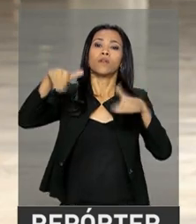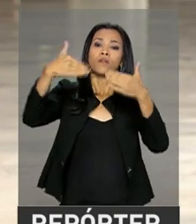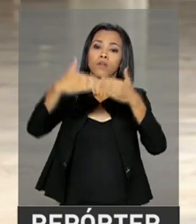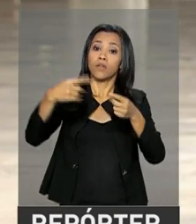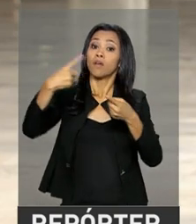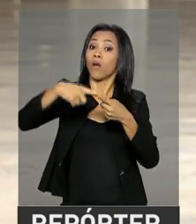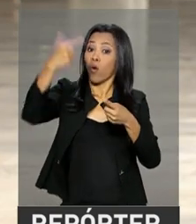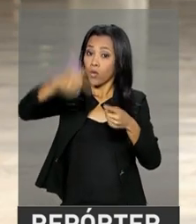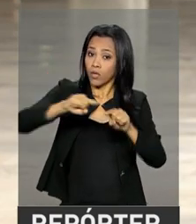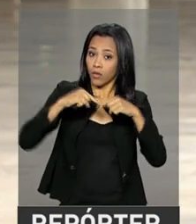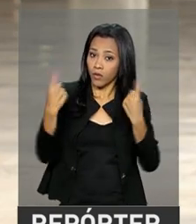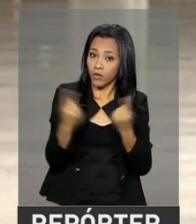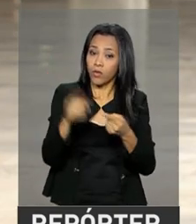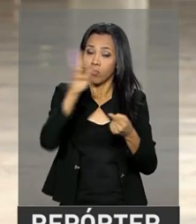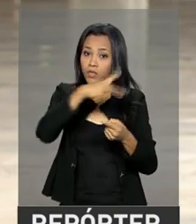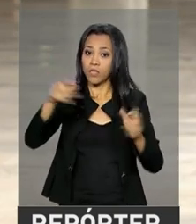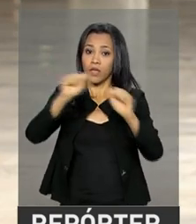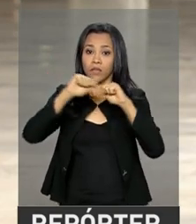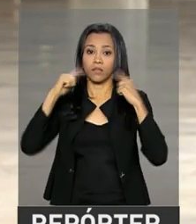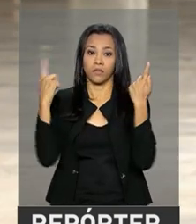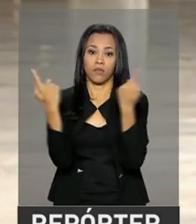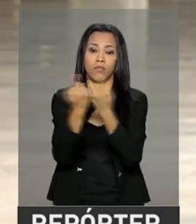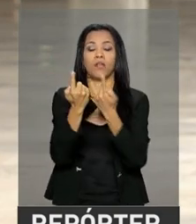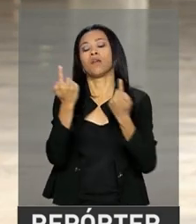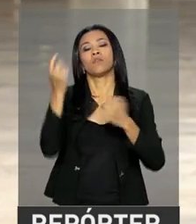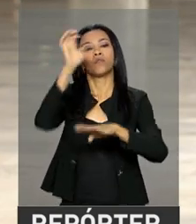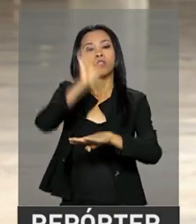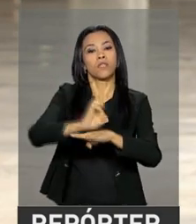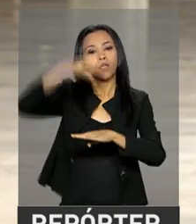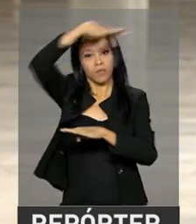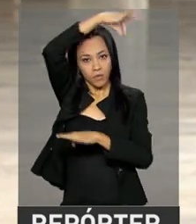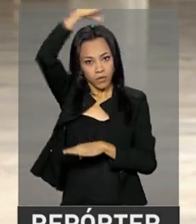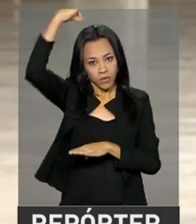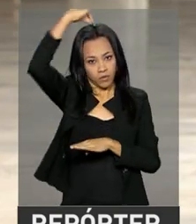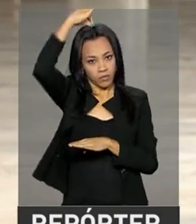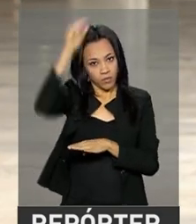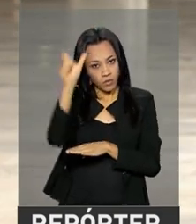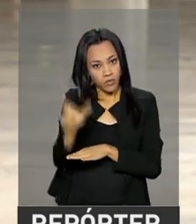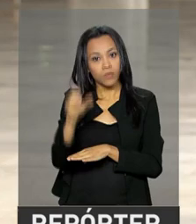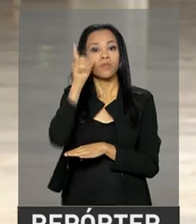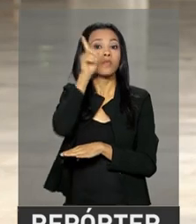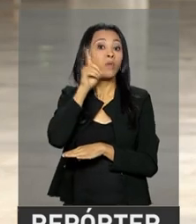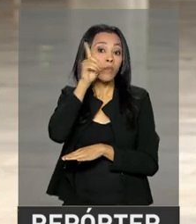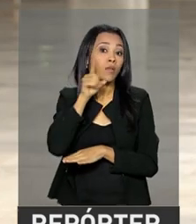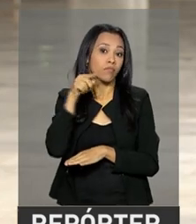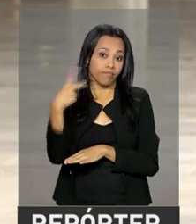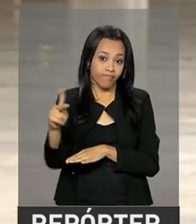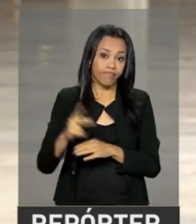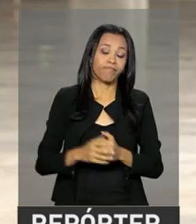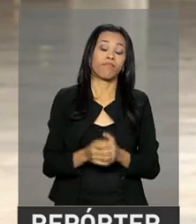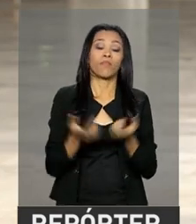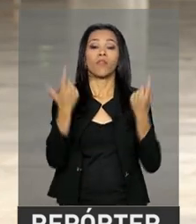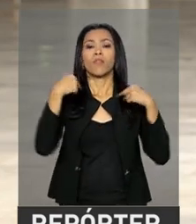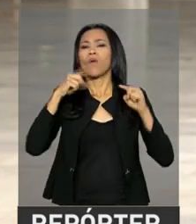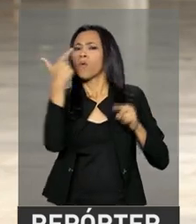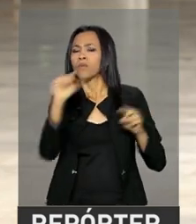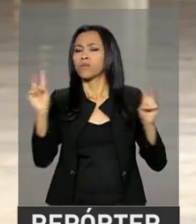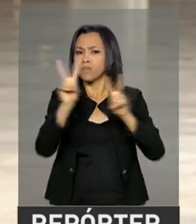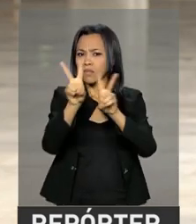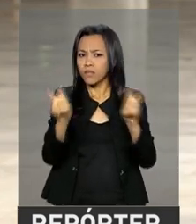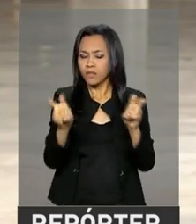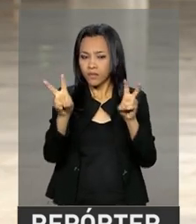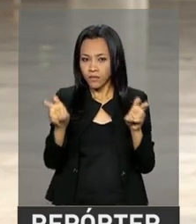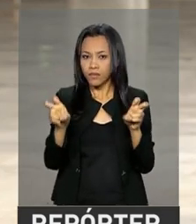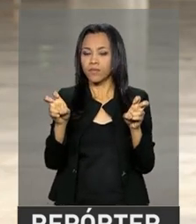da Assembleia Legislativa do Estado do Espírito Santo o deputado Eric Musso agora Carol eu vou falar de um outro assunto uma notícia